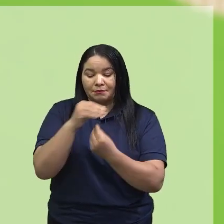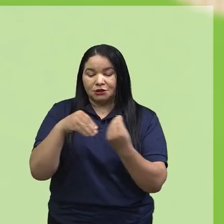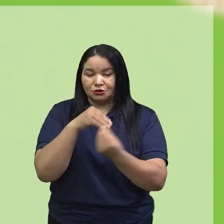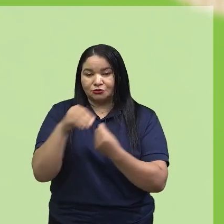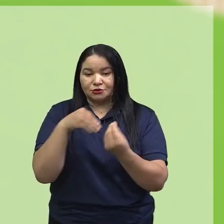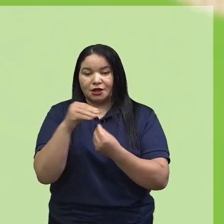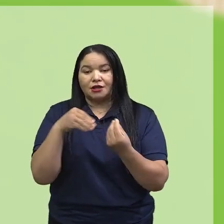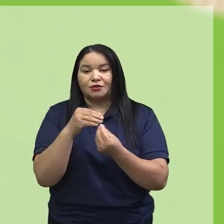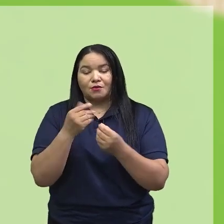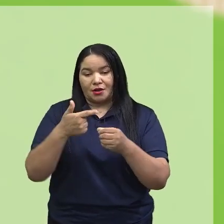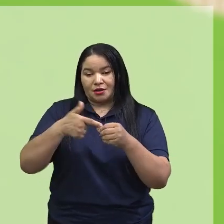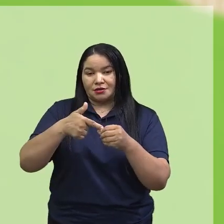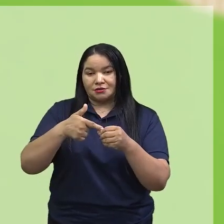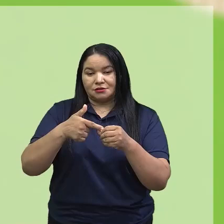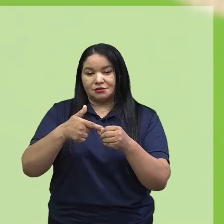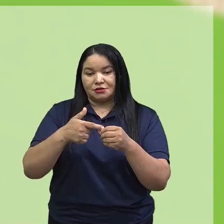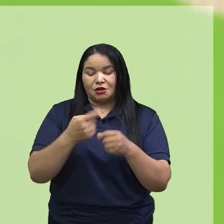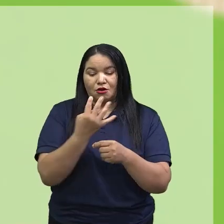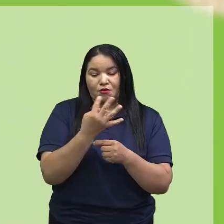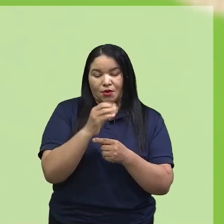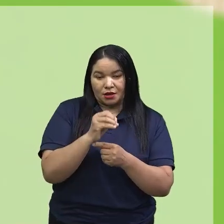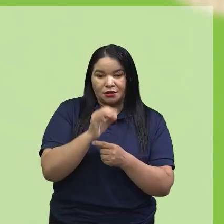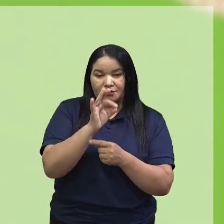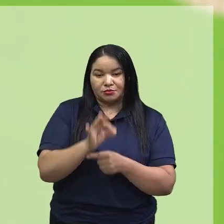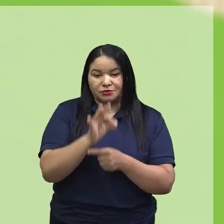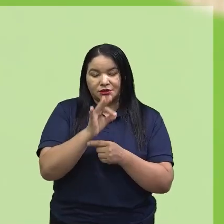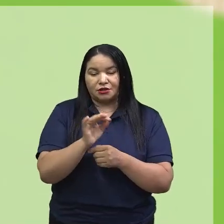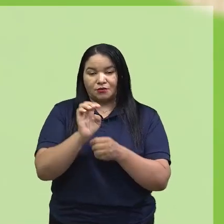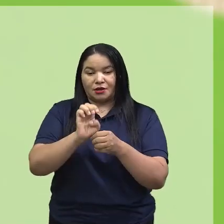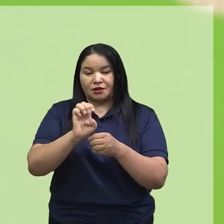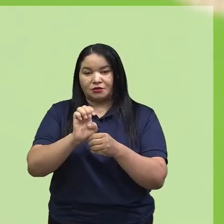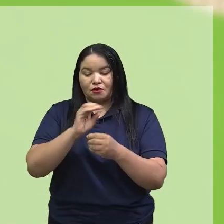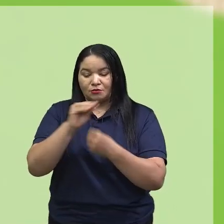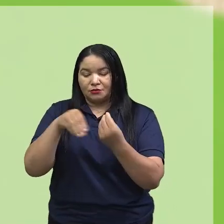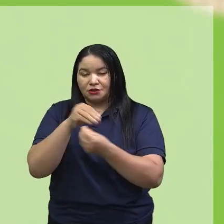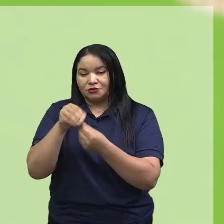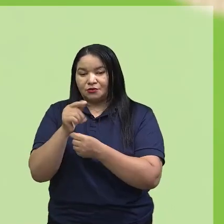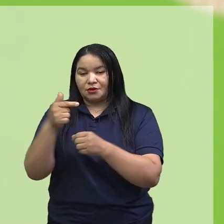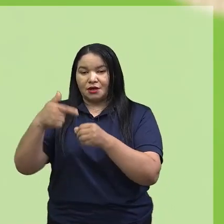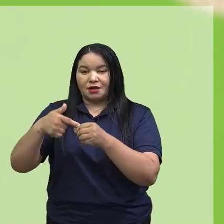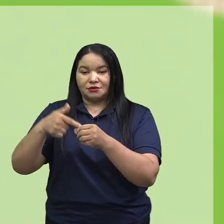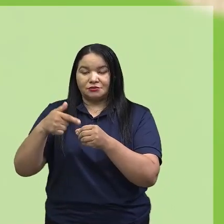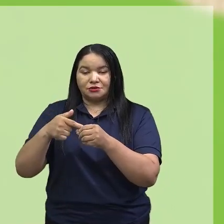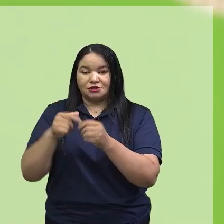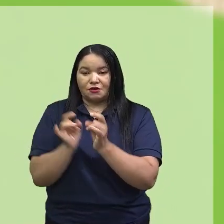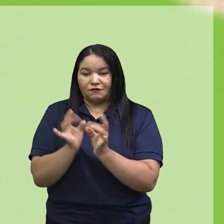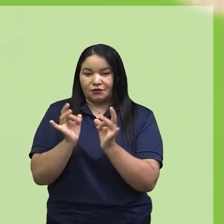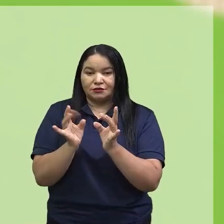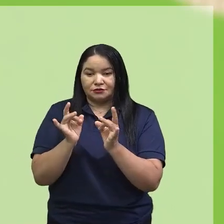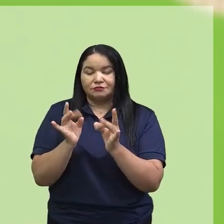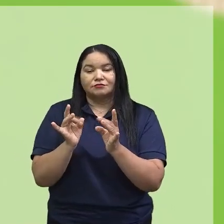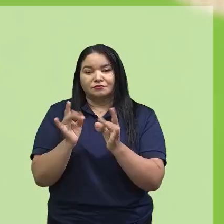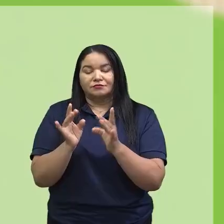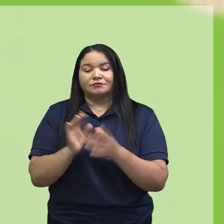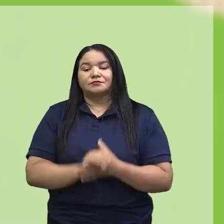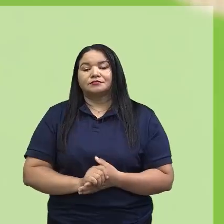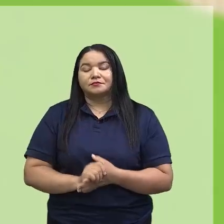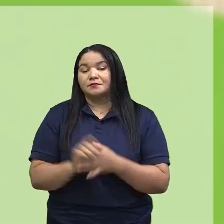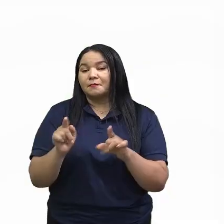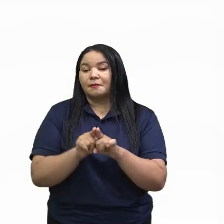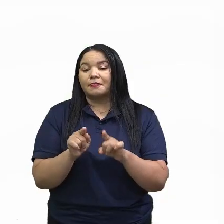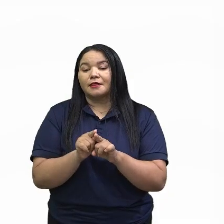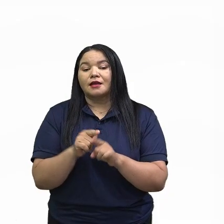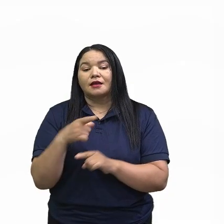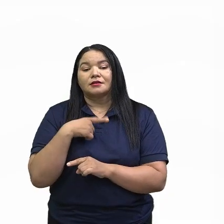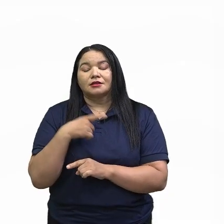hoje em dia. 40% de etanol é misturado com a gasolina para ser vendida aí nos postos. E finalmente também nós temos